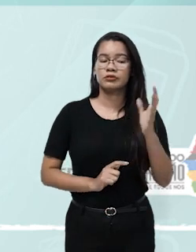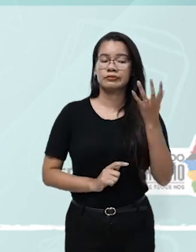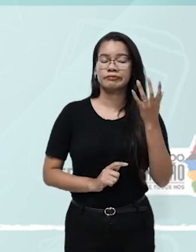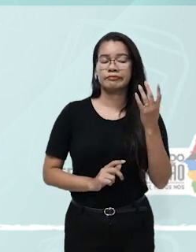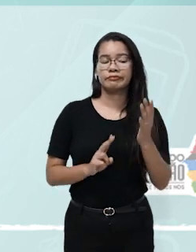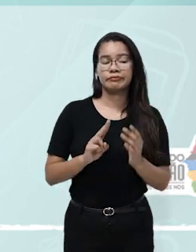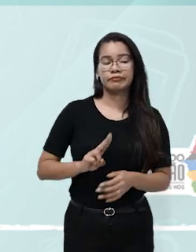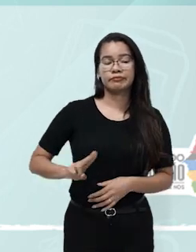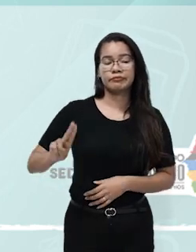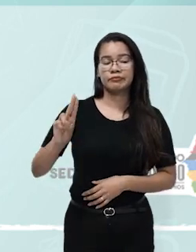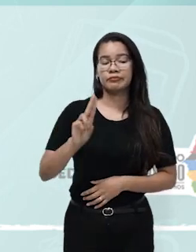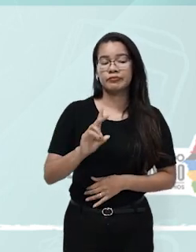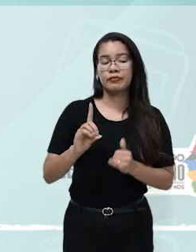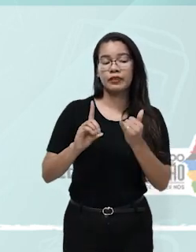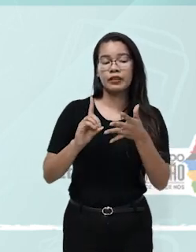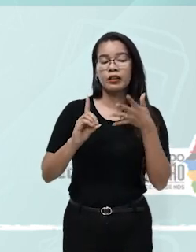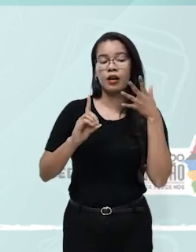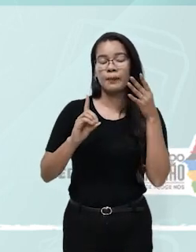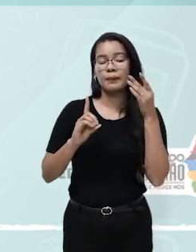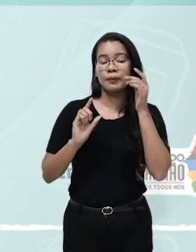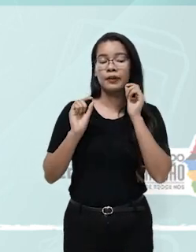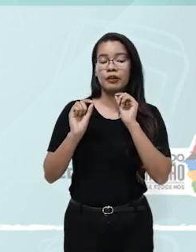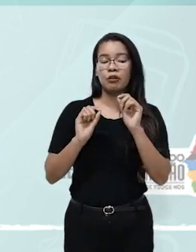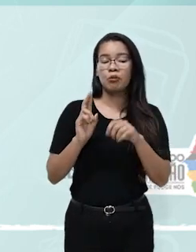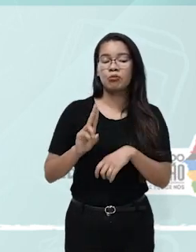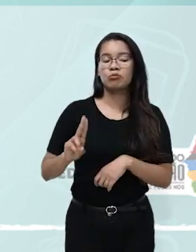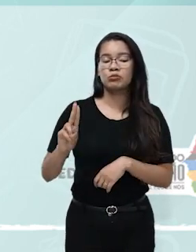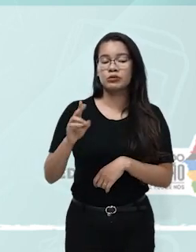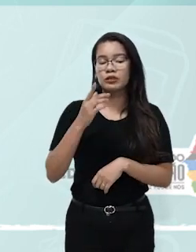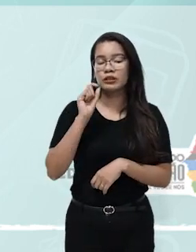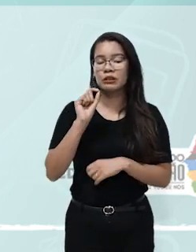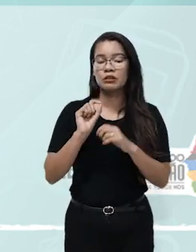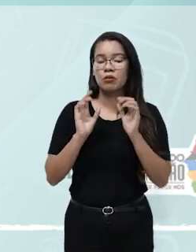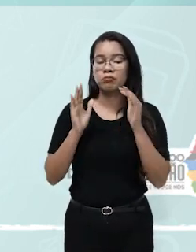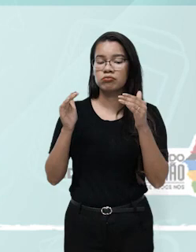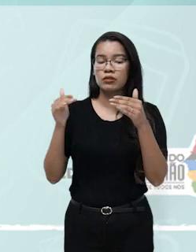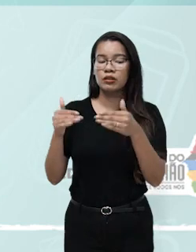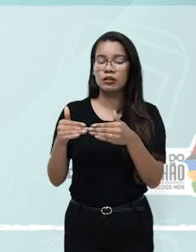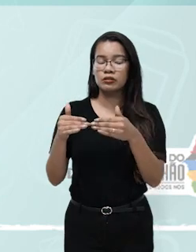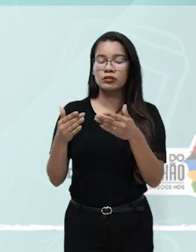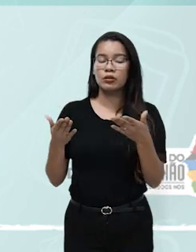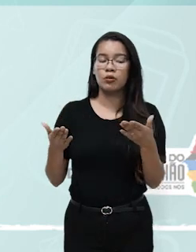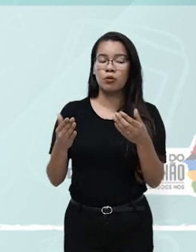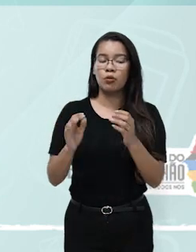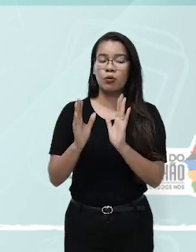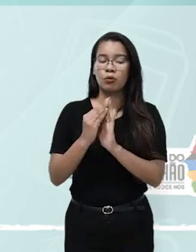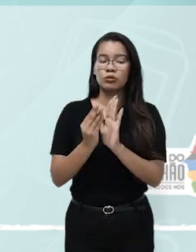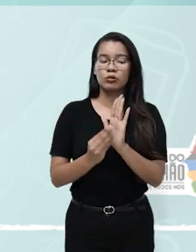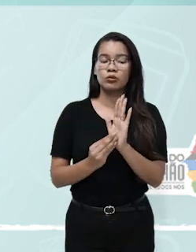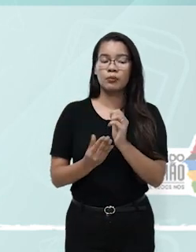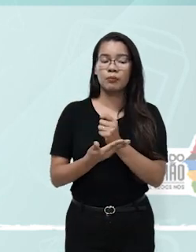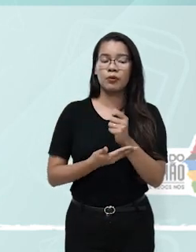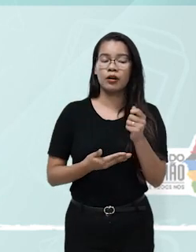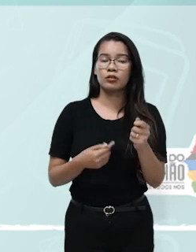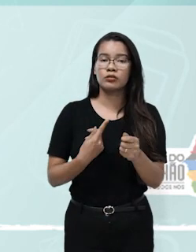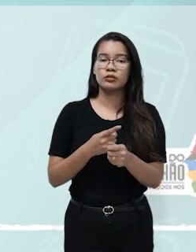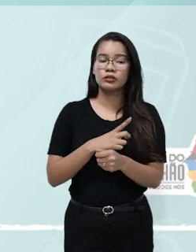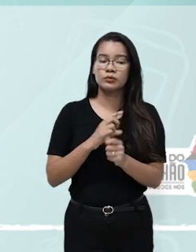serve, quem são os destinatários preferenciais, seu tipo de conteúdo básico. Aí eu tenho a